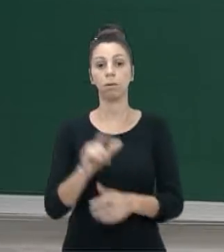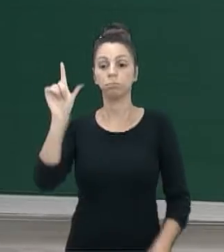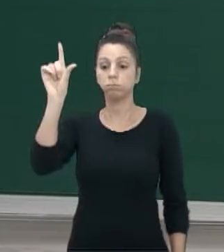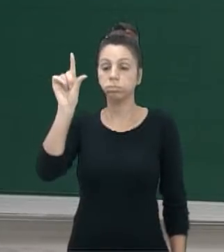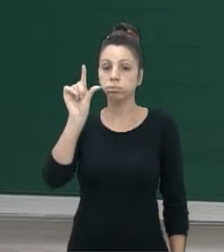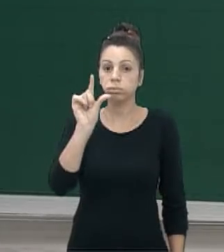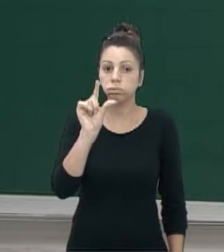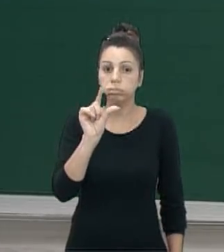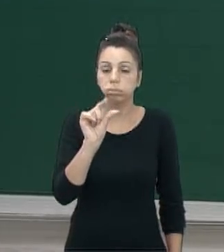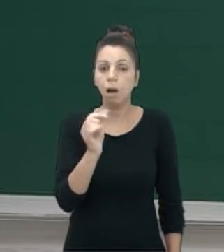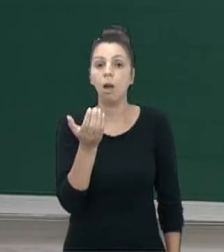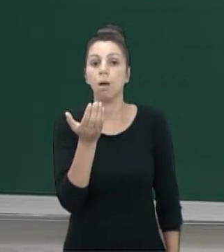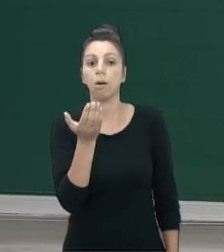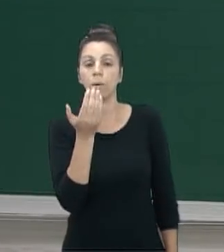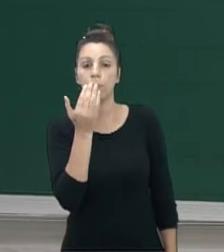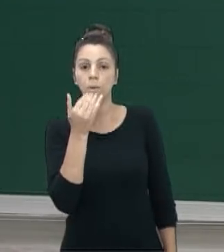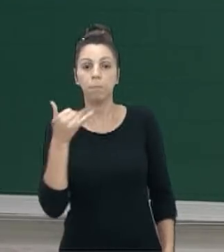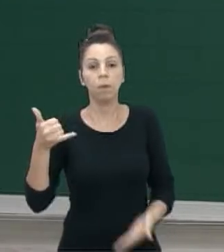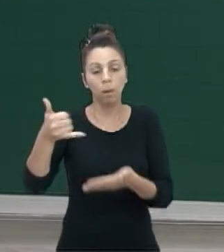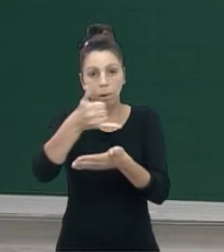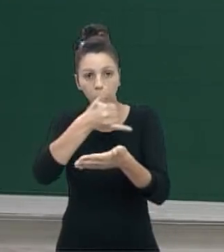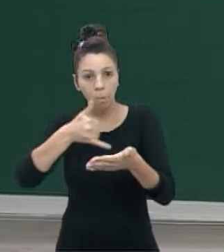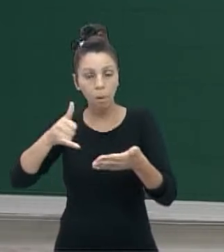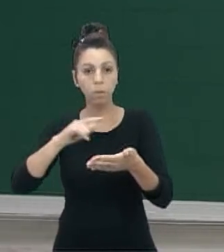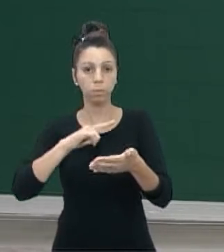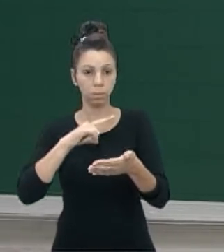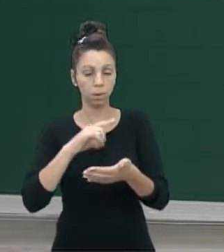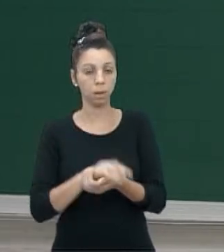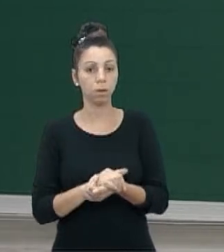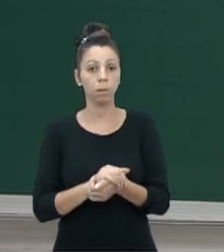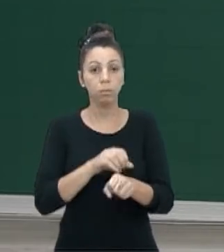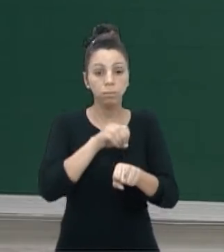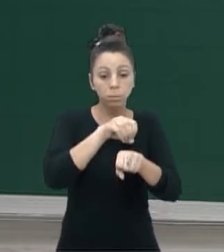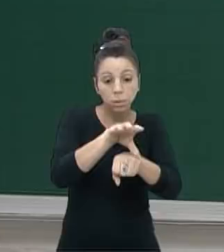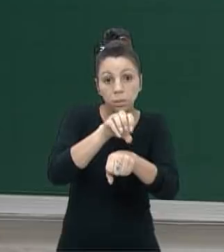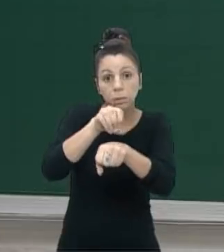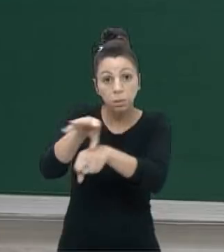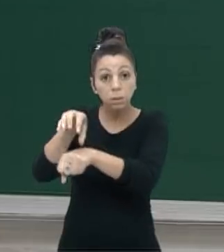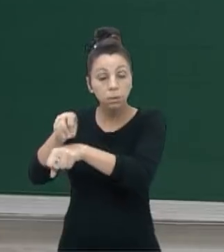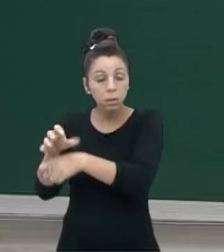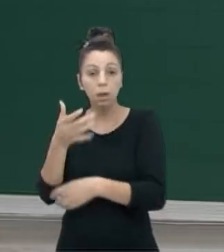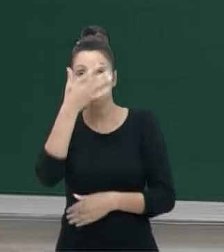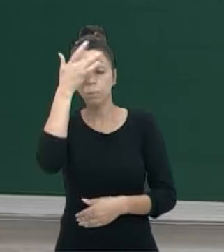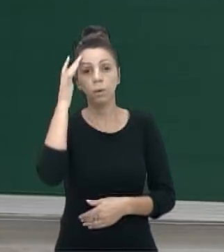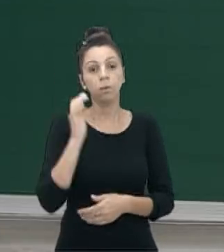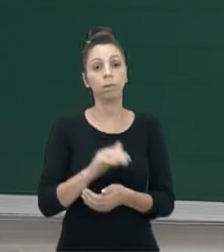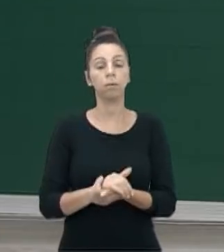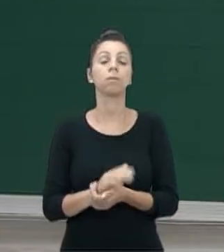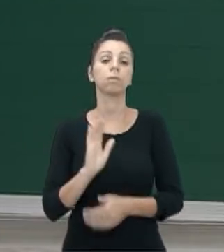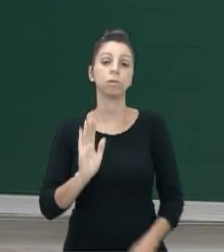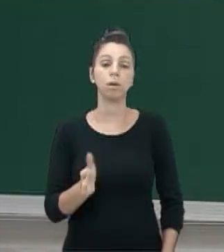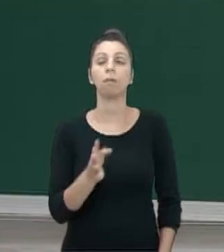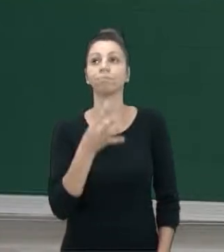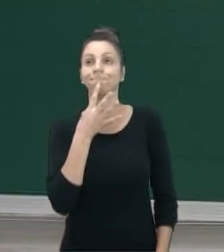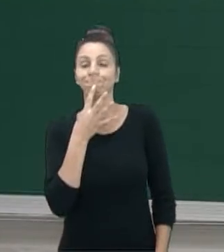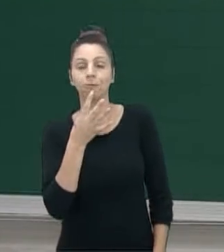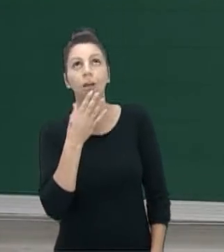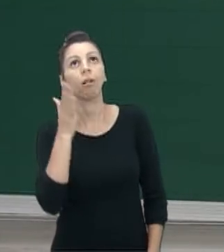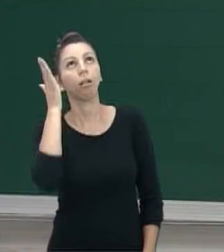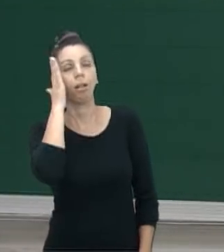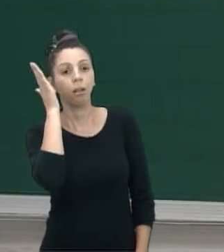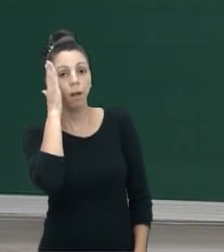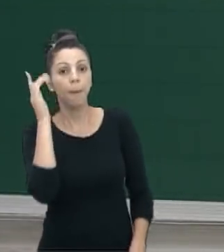de alimentos gordurosos, enfim, né? São várias dicas que as pessoas às vezes já conhecem, já sabem,